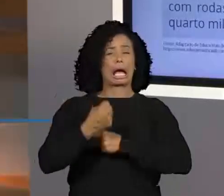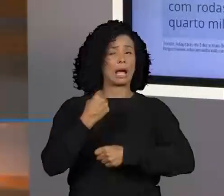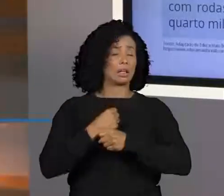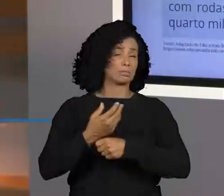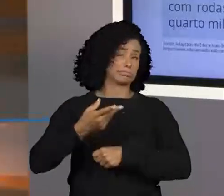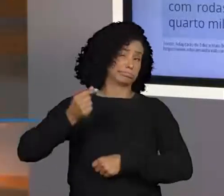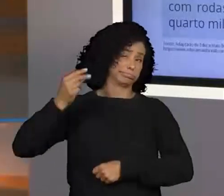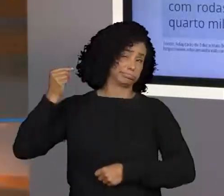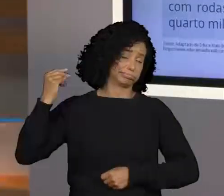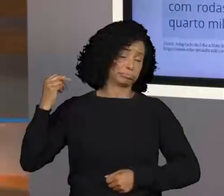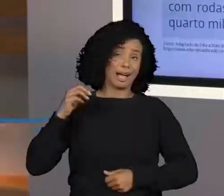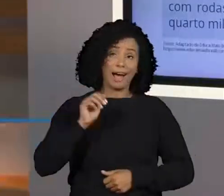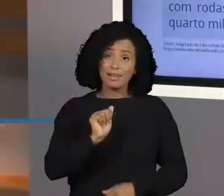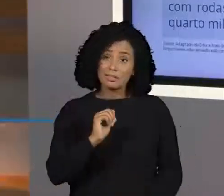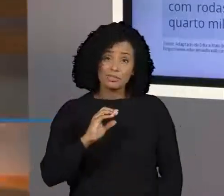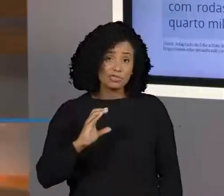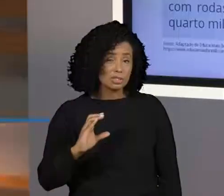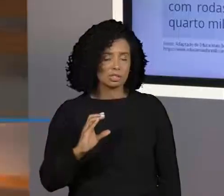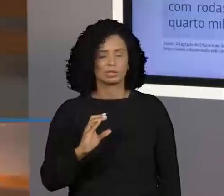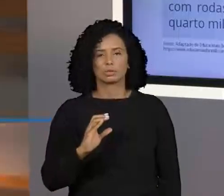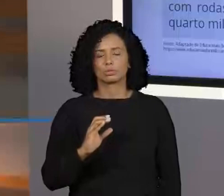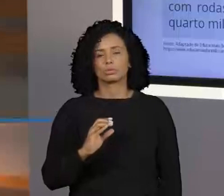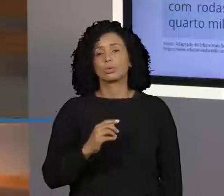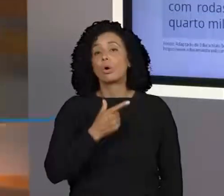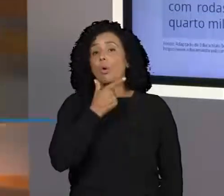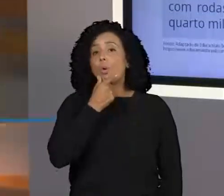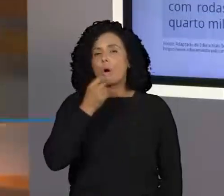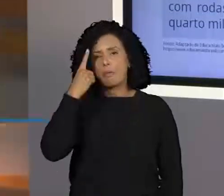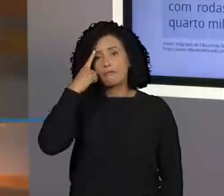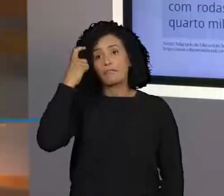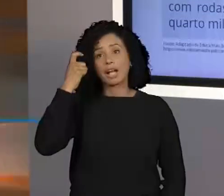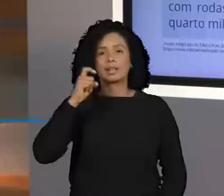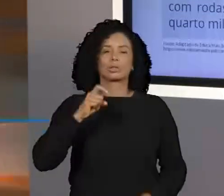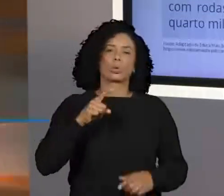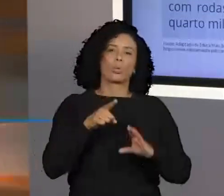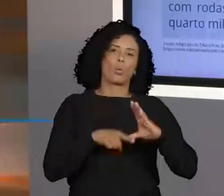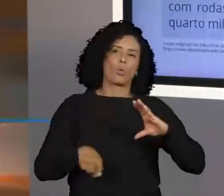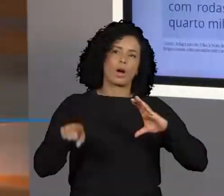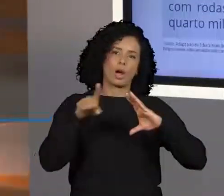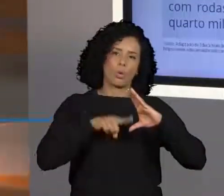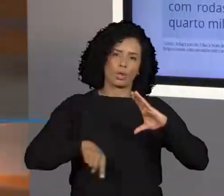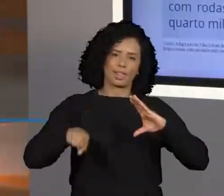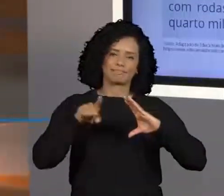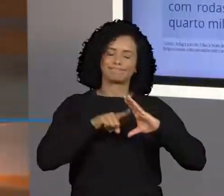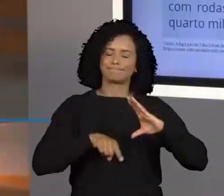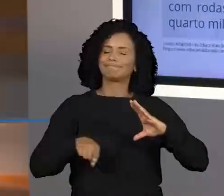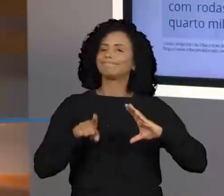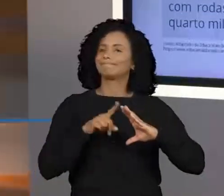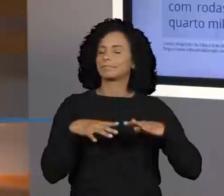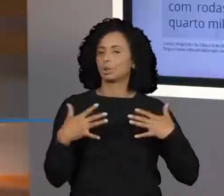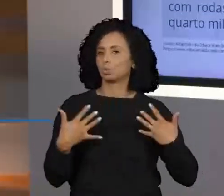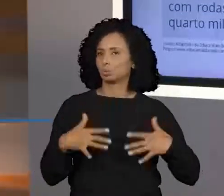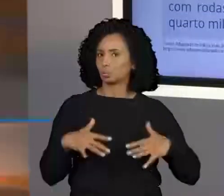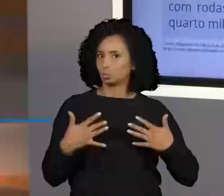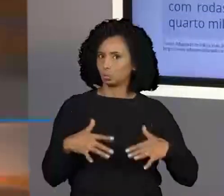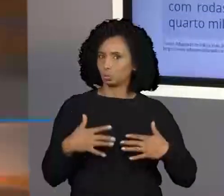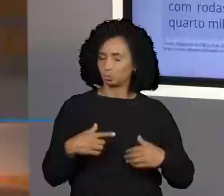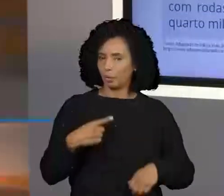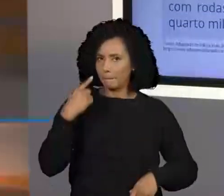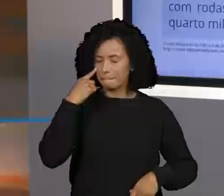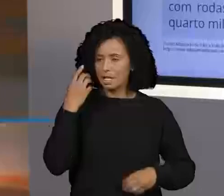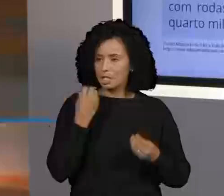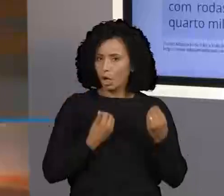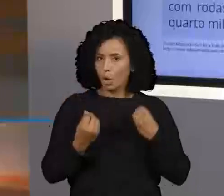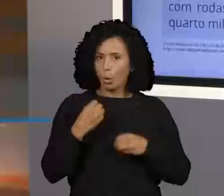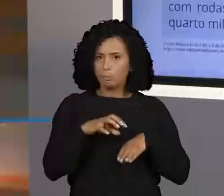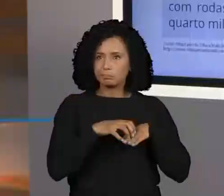bem revolucionário. Você também não acha? Muito bem, vamos ver mais um pouquinho a respeito das mudanças no transporte por meio